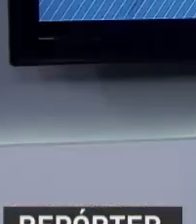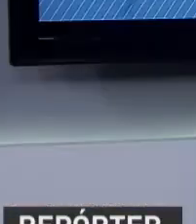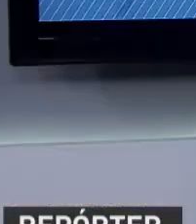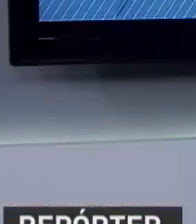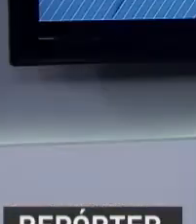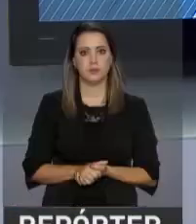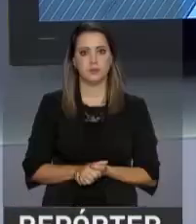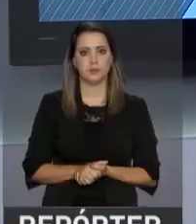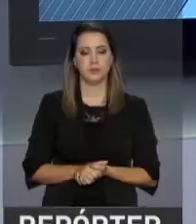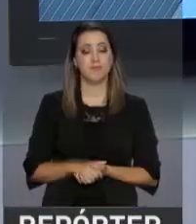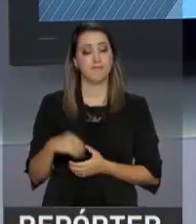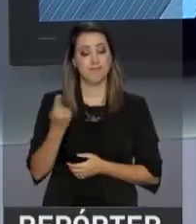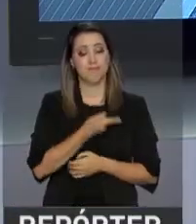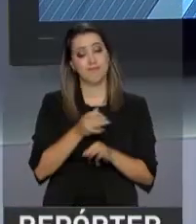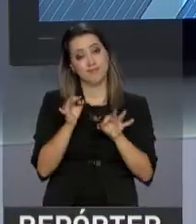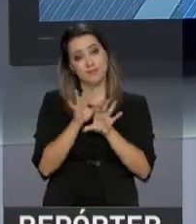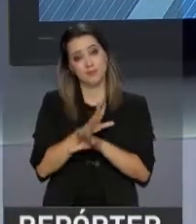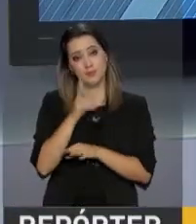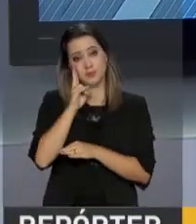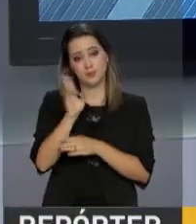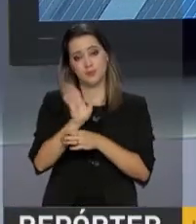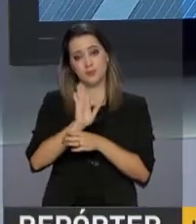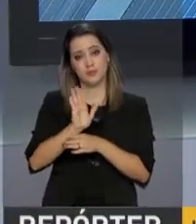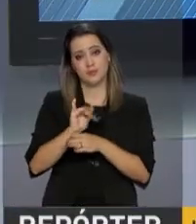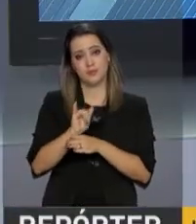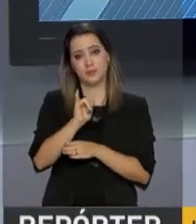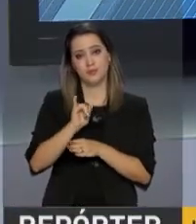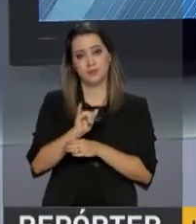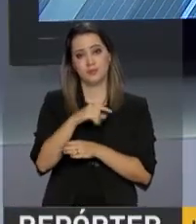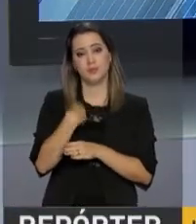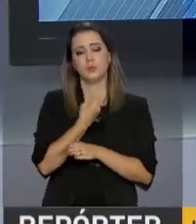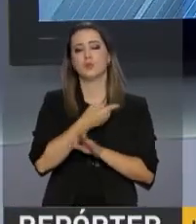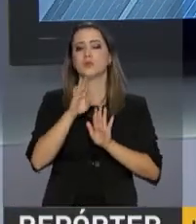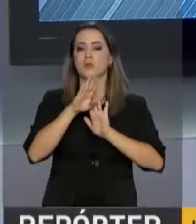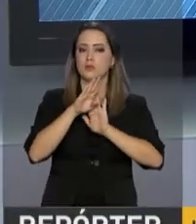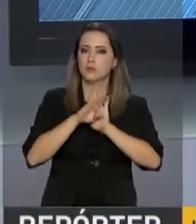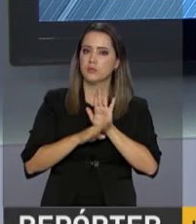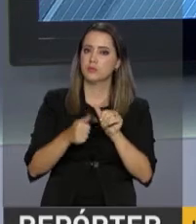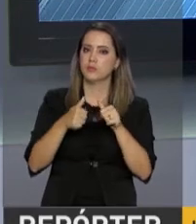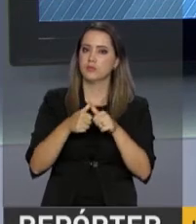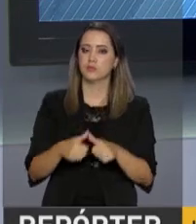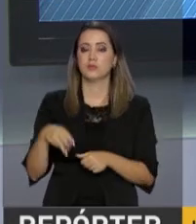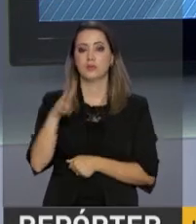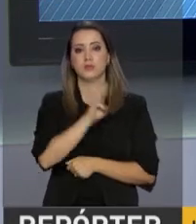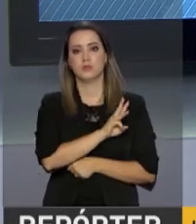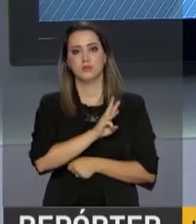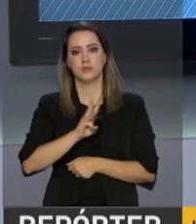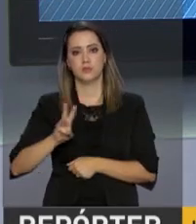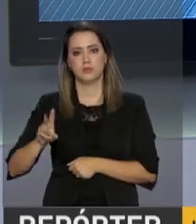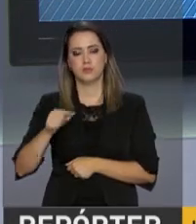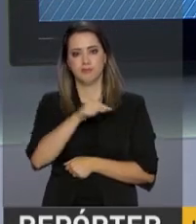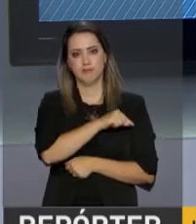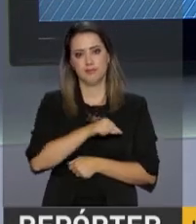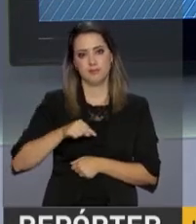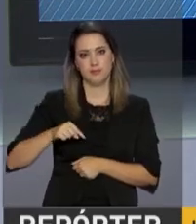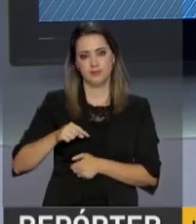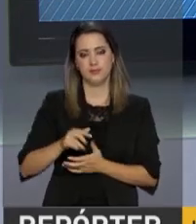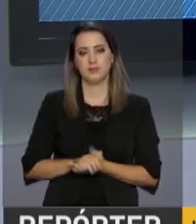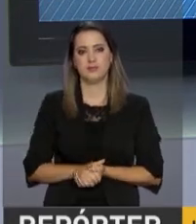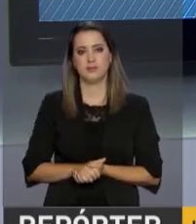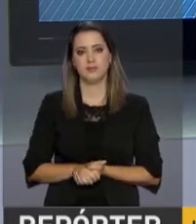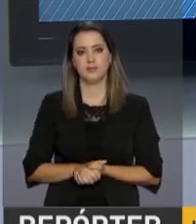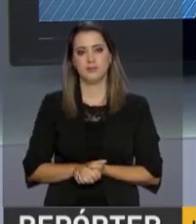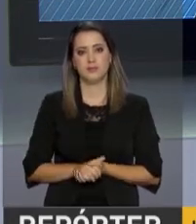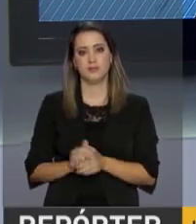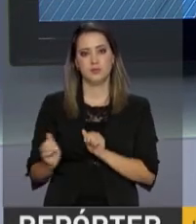nós ficamos por aqui você pode rever as reportagens no youtube e toda a nossa programação também está na página da nbr